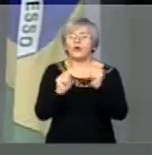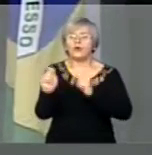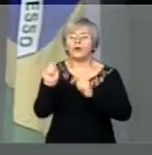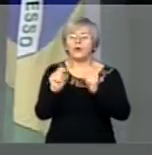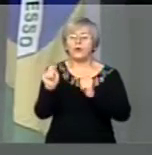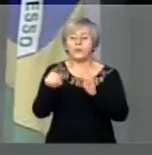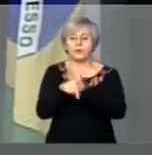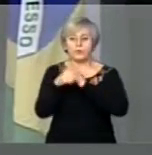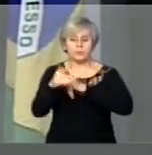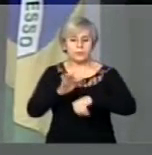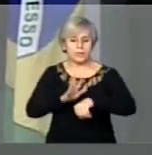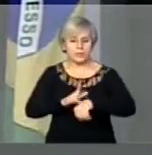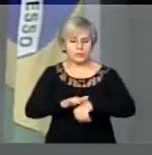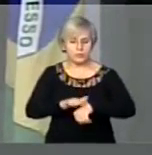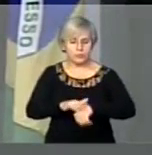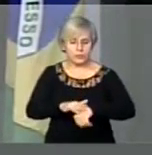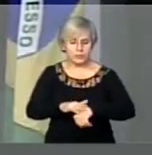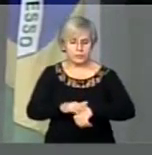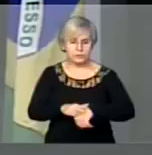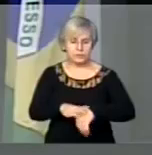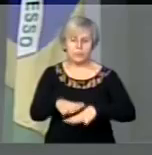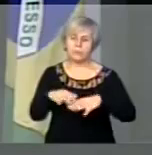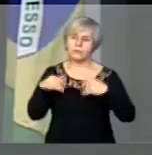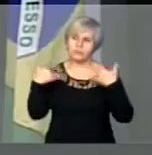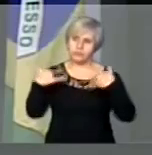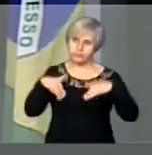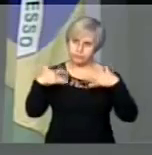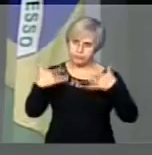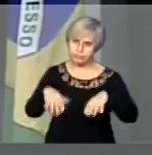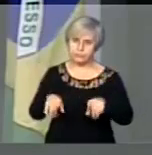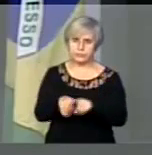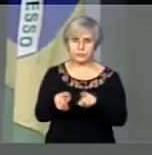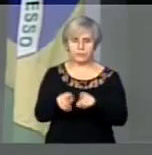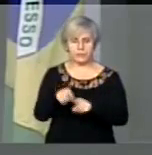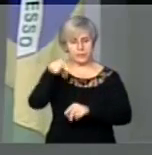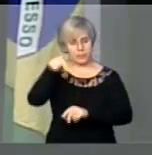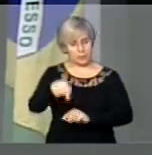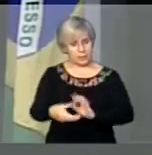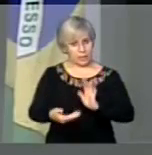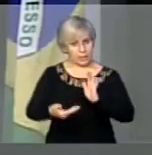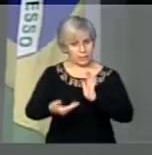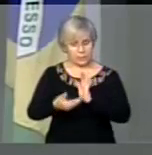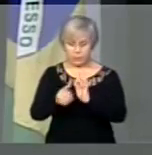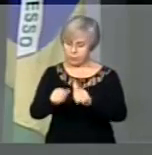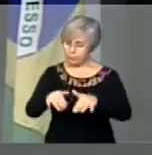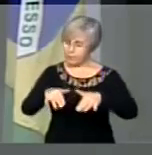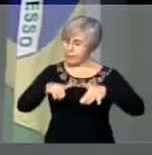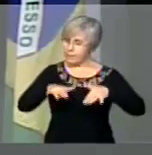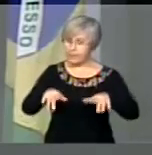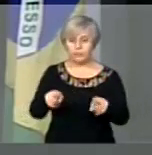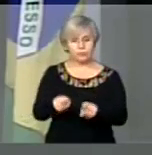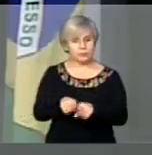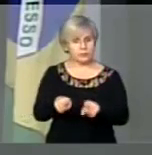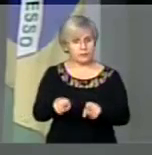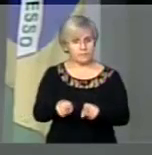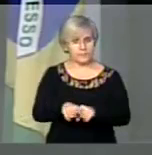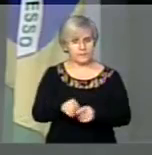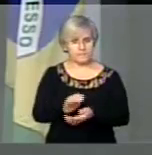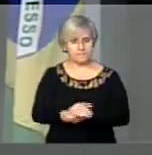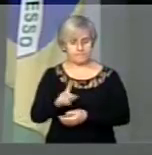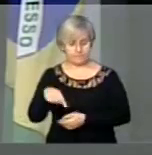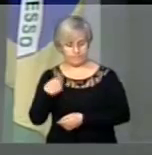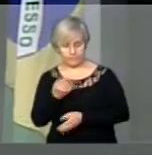desta doença é extremamente elevado. Aqui no Parlamento, ministro, nós, com a